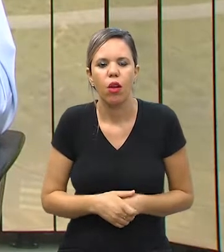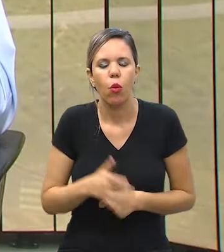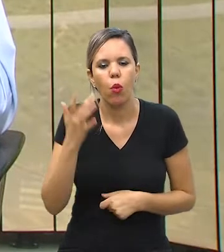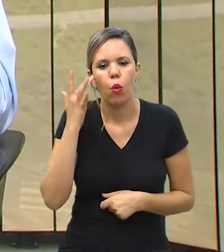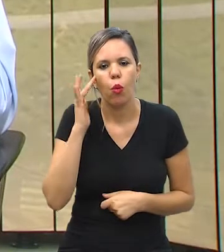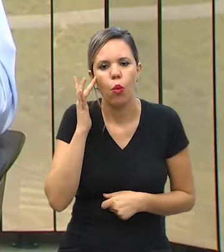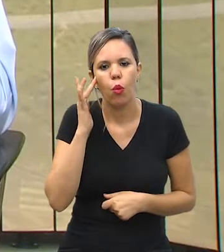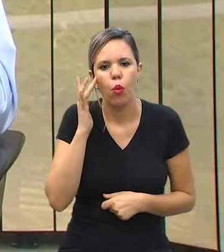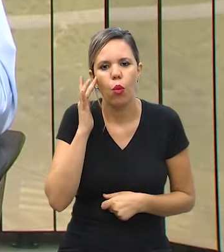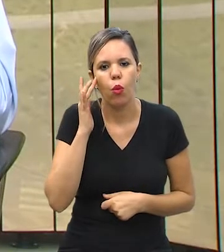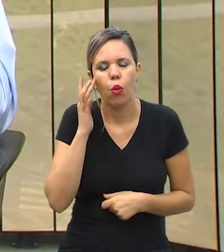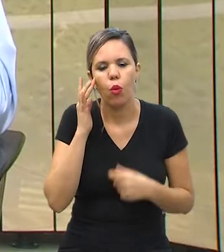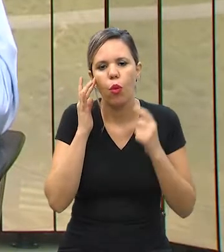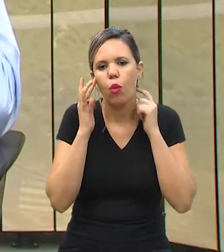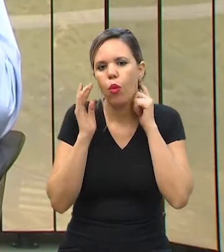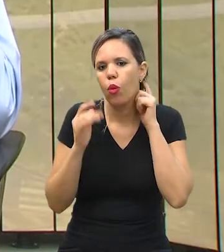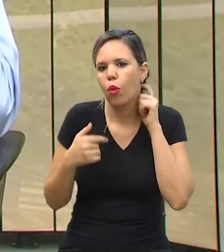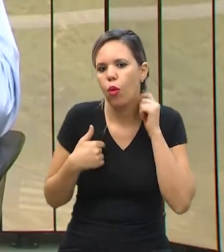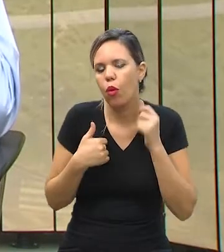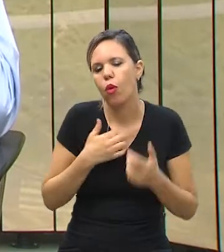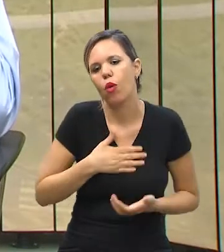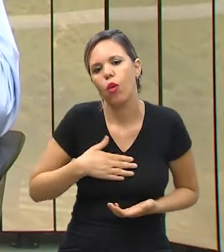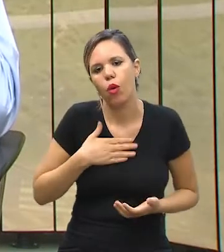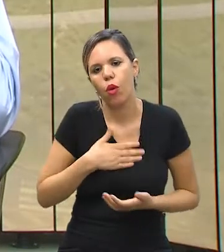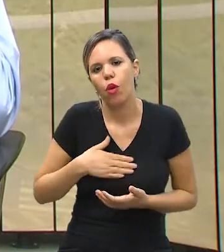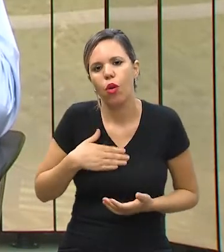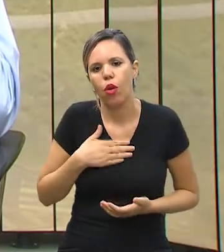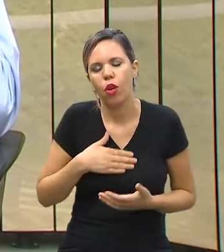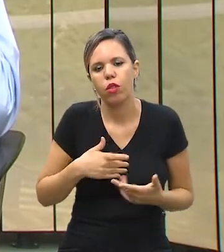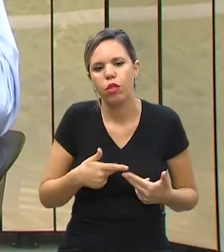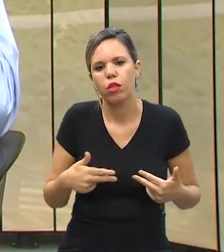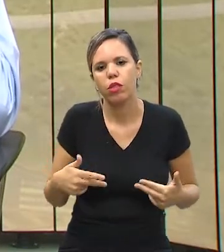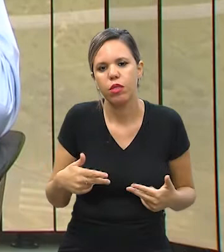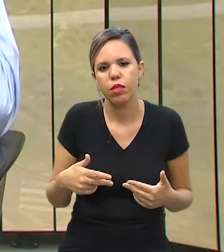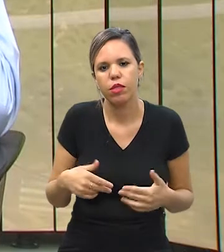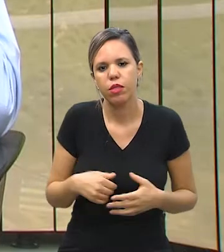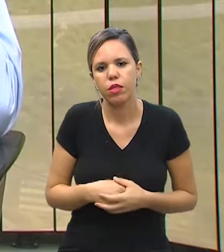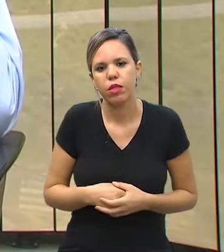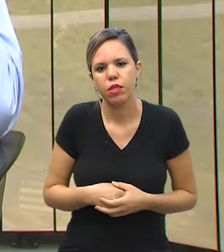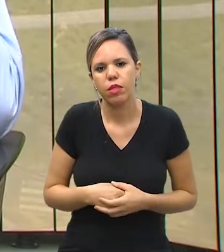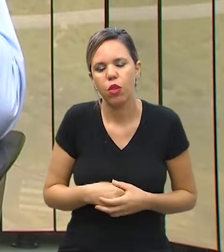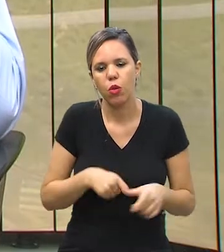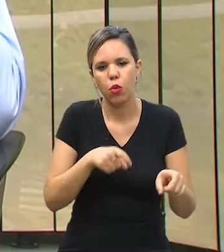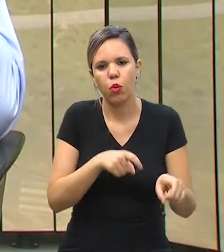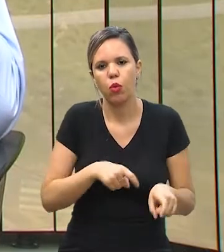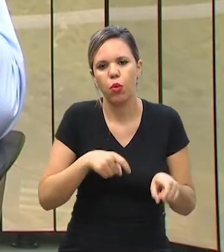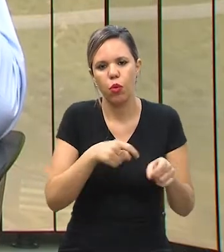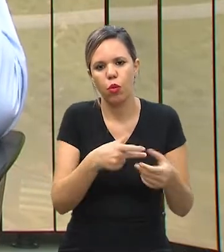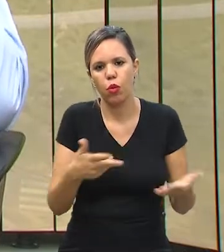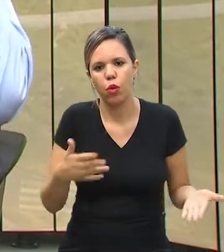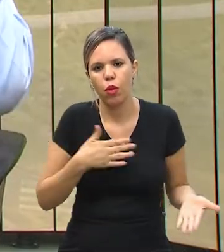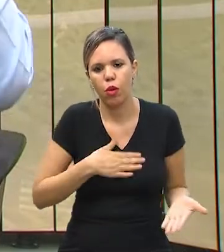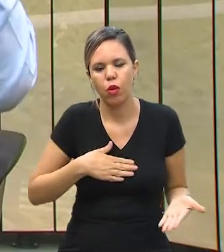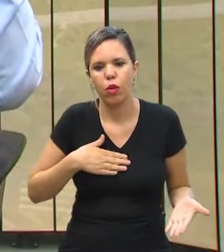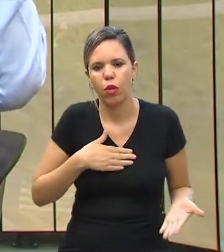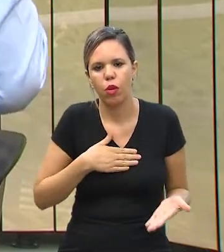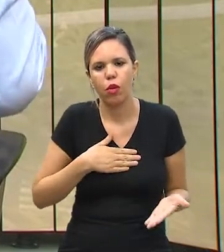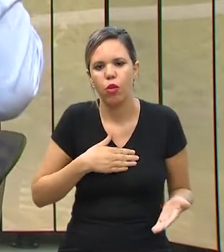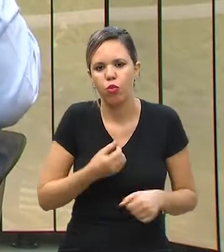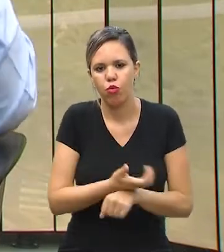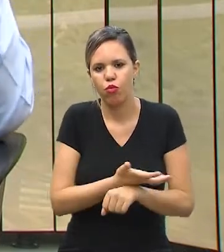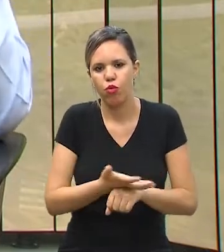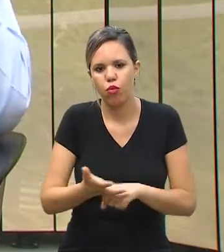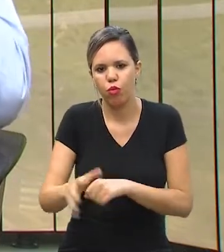Eu acho que, falar assim, eu sou daquele tipo, Gabriel, eu gosto mais de área rural. Eu falo assim, lá pro meio do